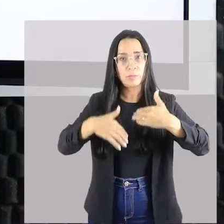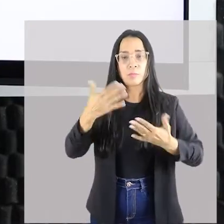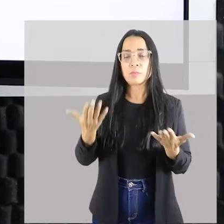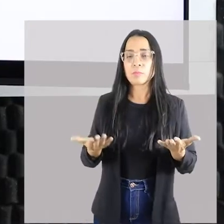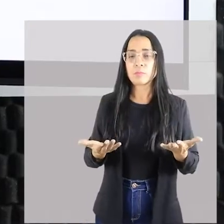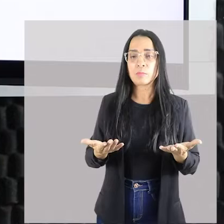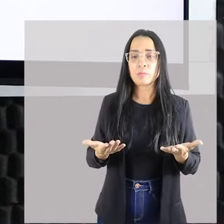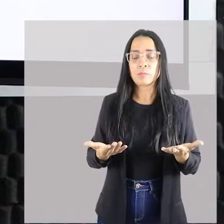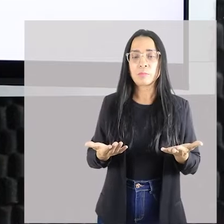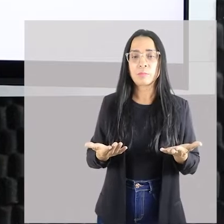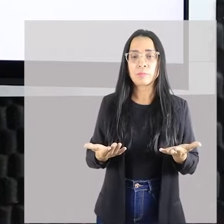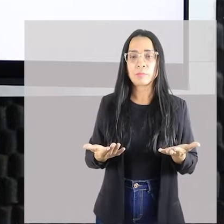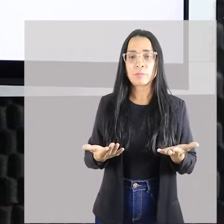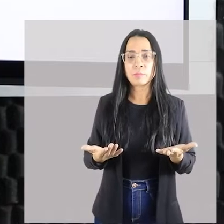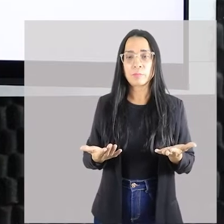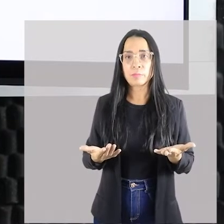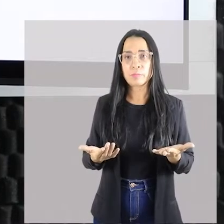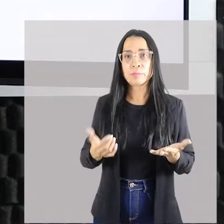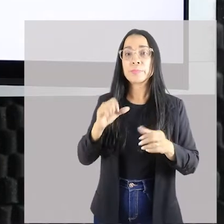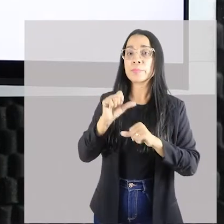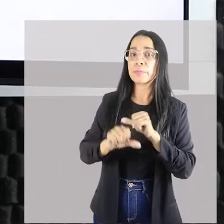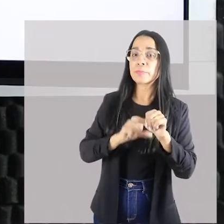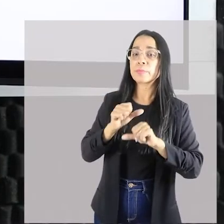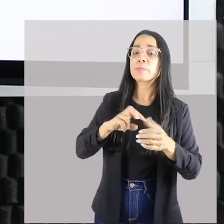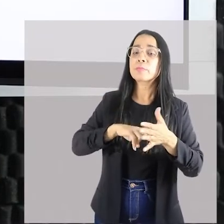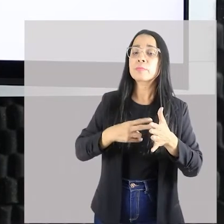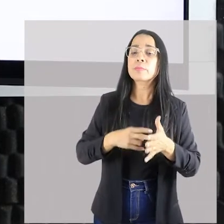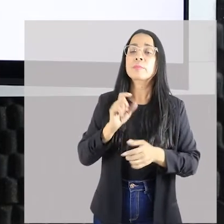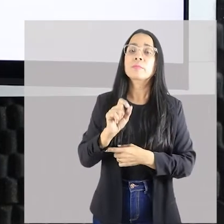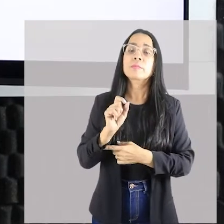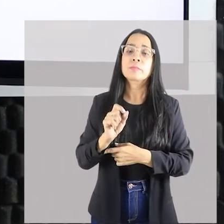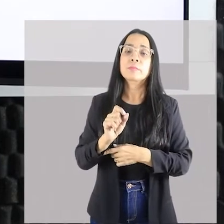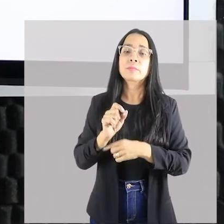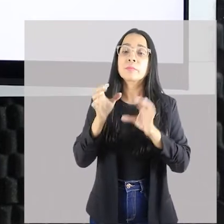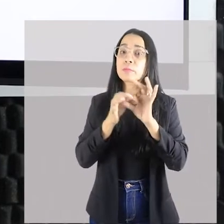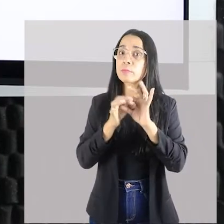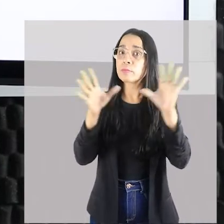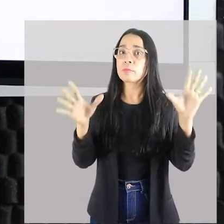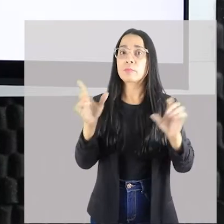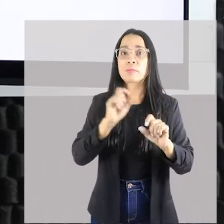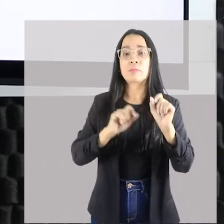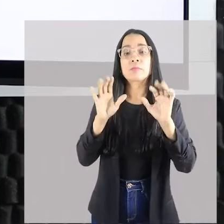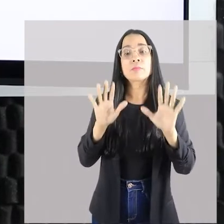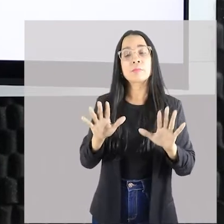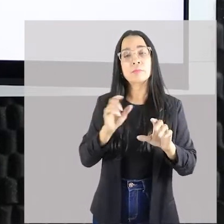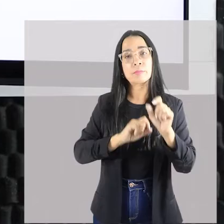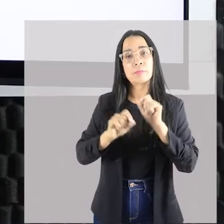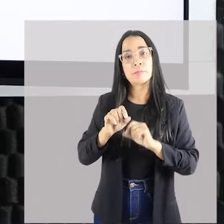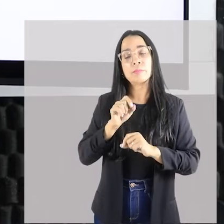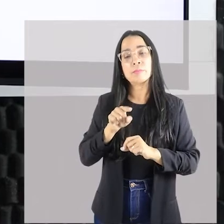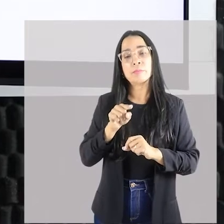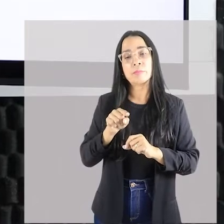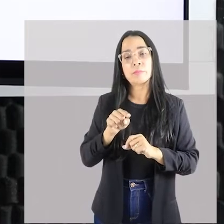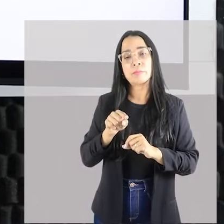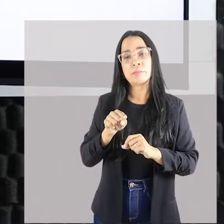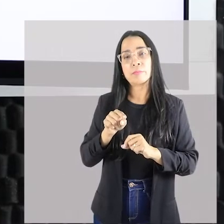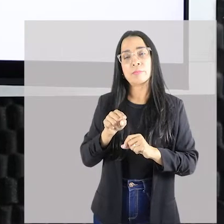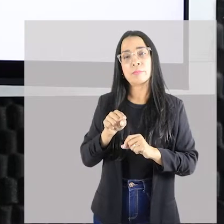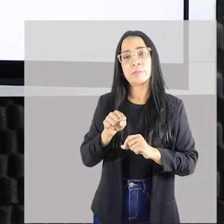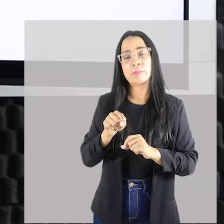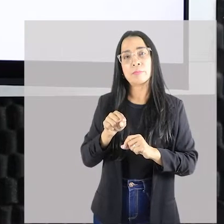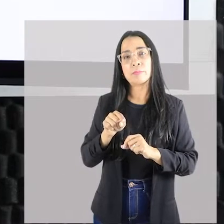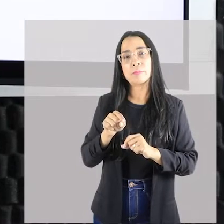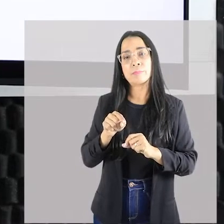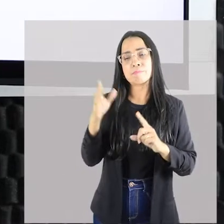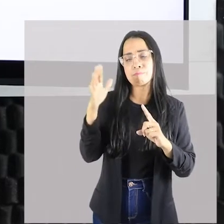né, mutações. Essas mutações, gente, nesse momento elas são espontâneas. Mas se você, né, induz uma mutação